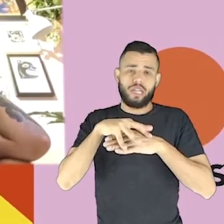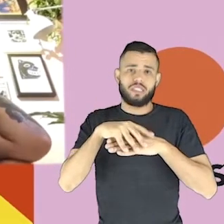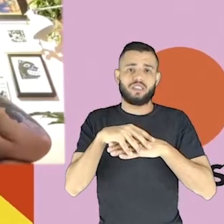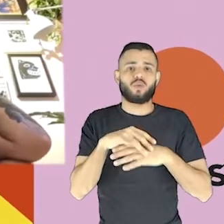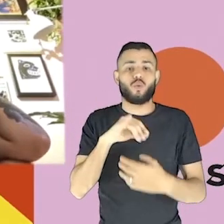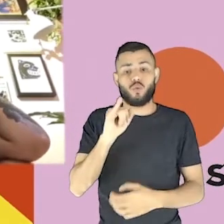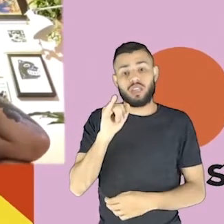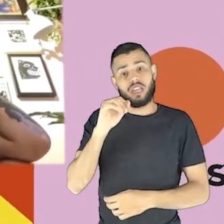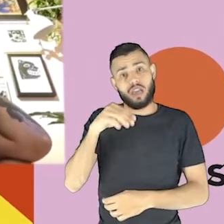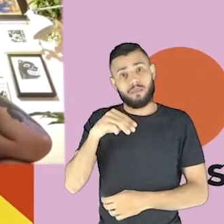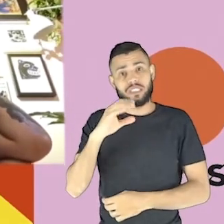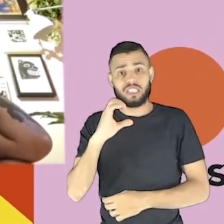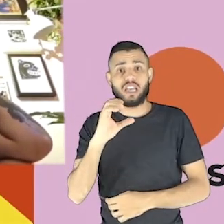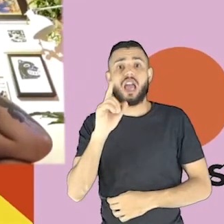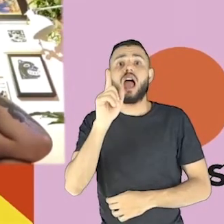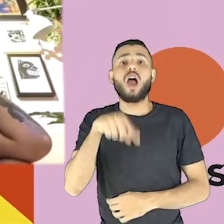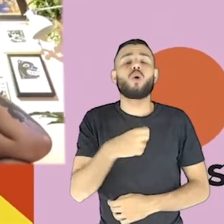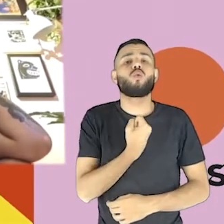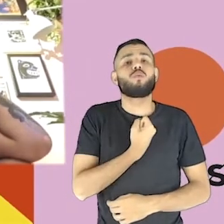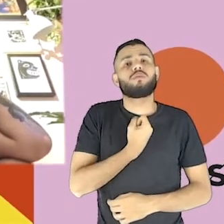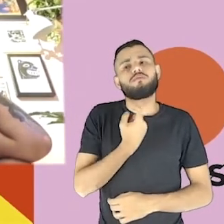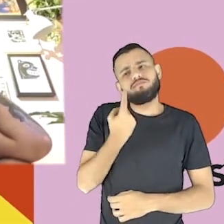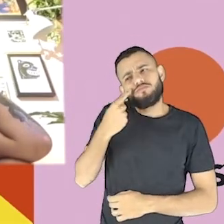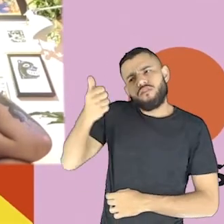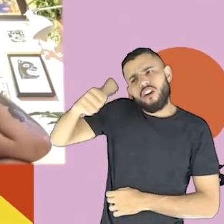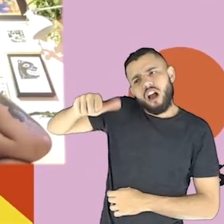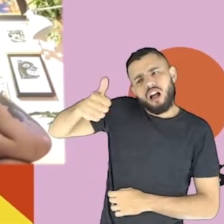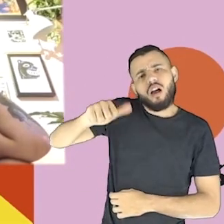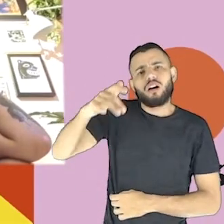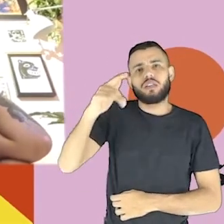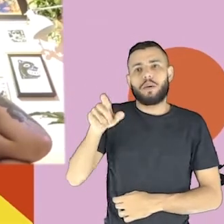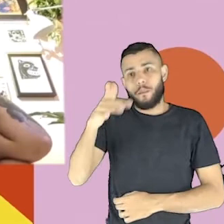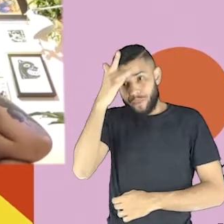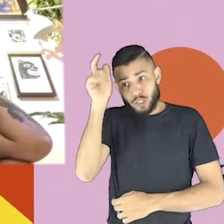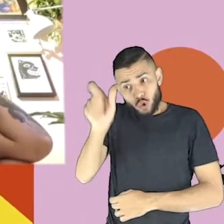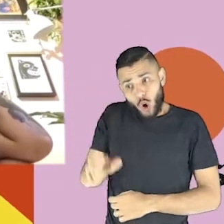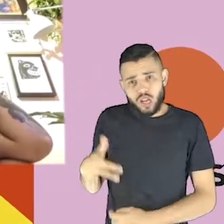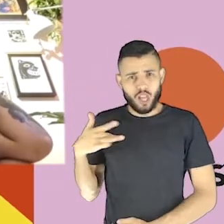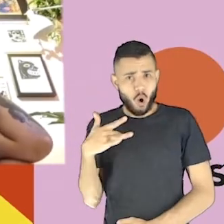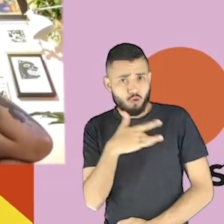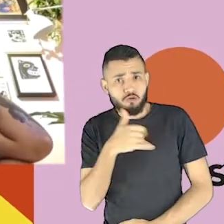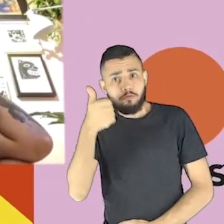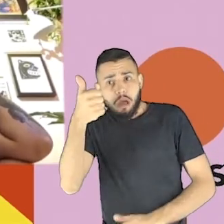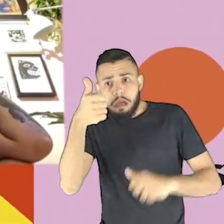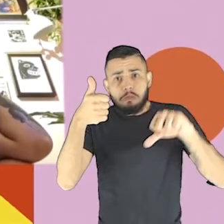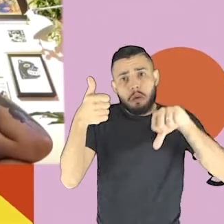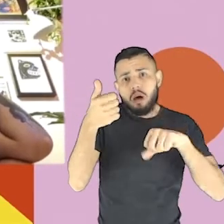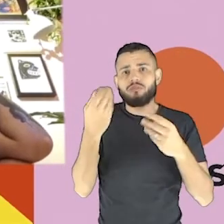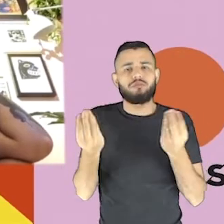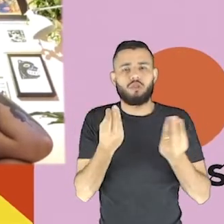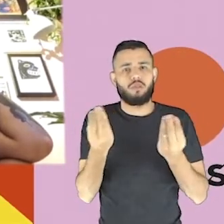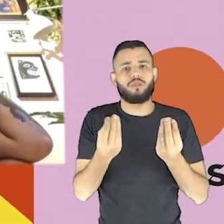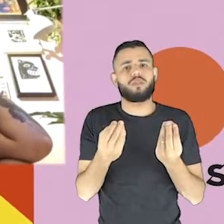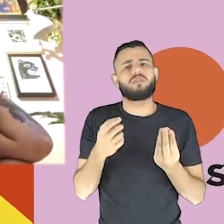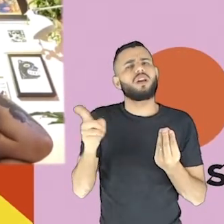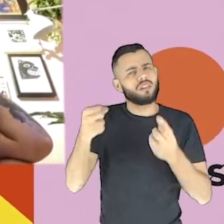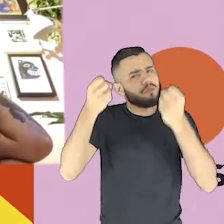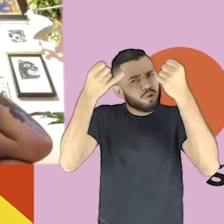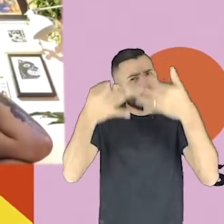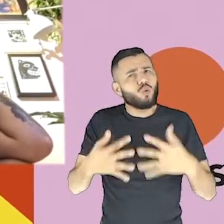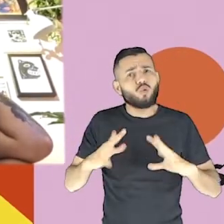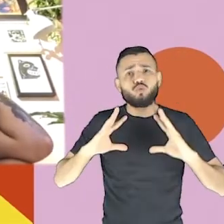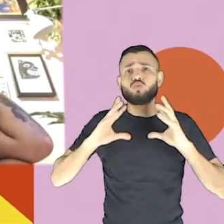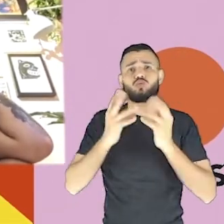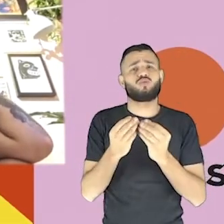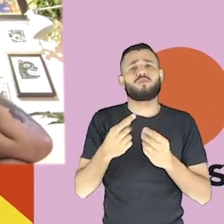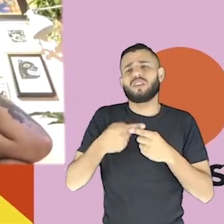IMC é usado para medir a saúde ou não de uma pessoa. Ele falou tudo isso que aconteceu já para falar